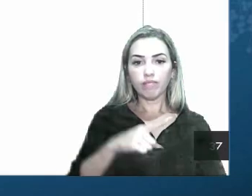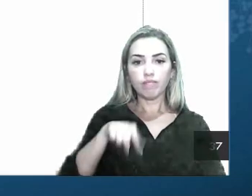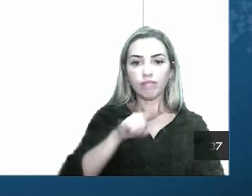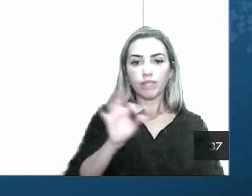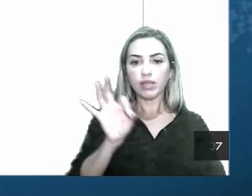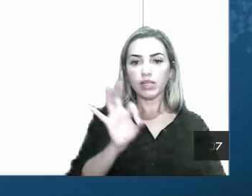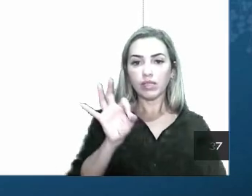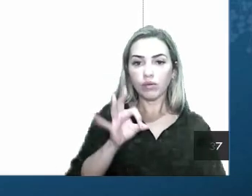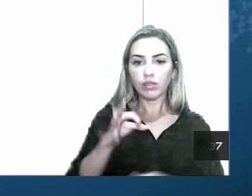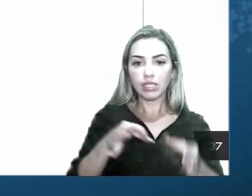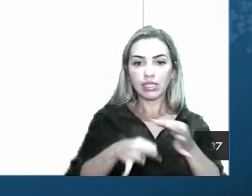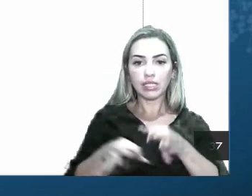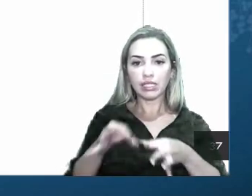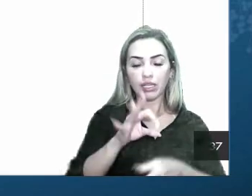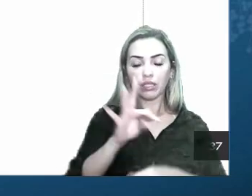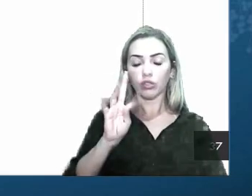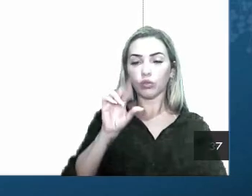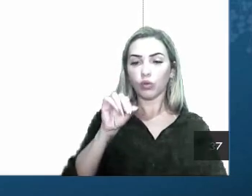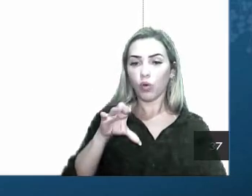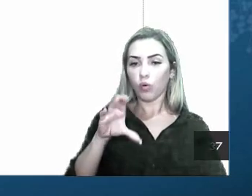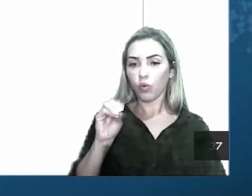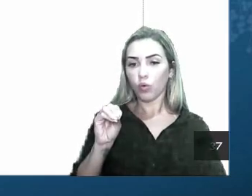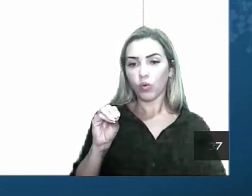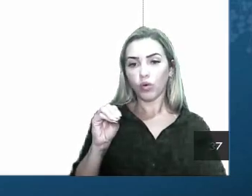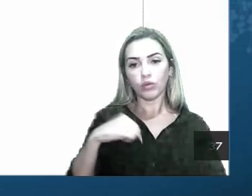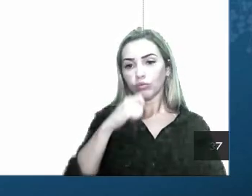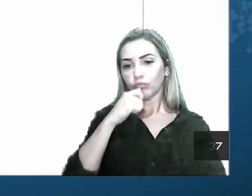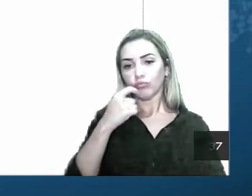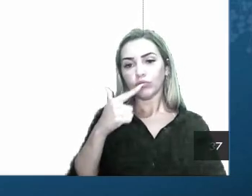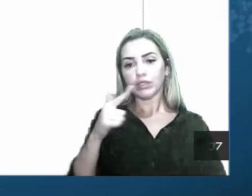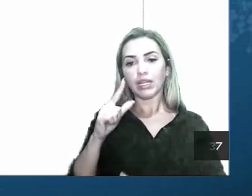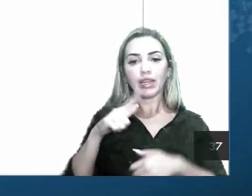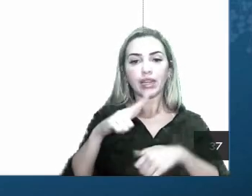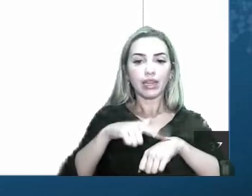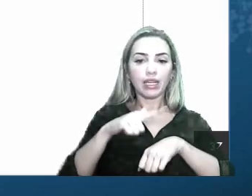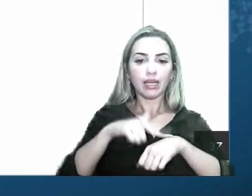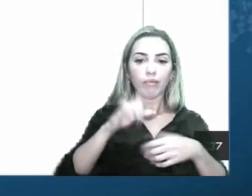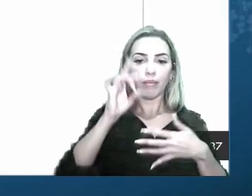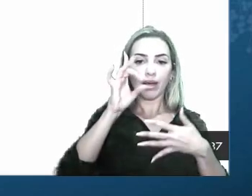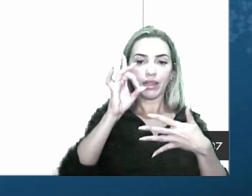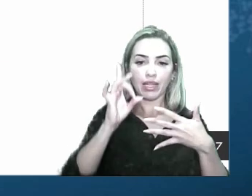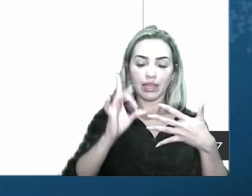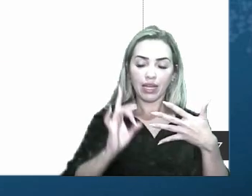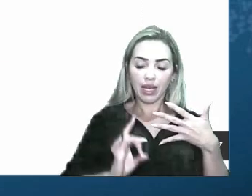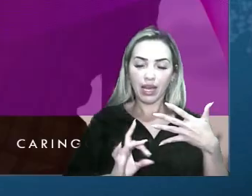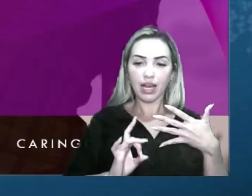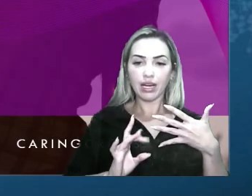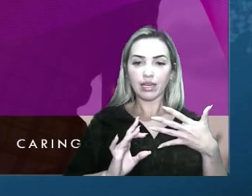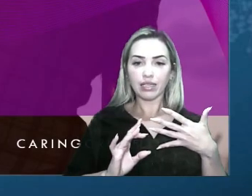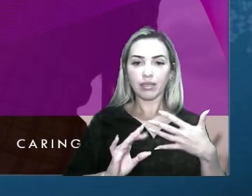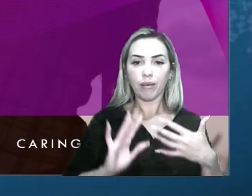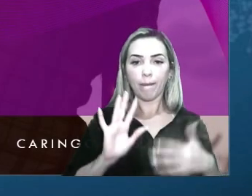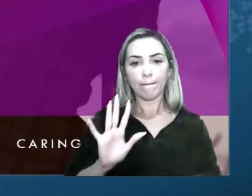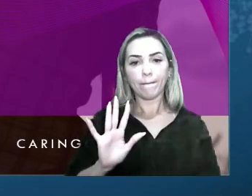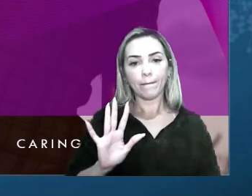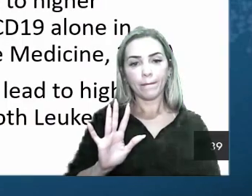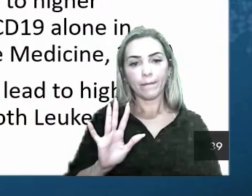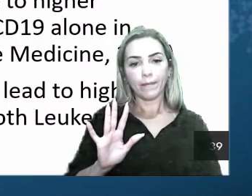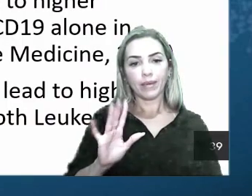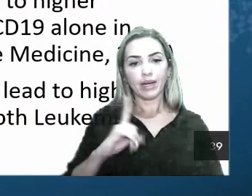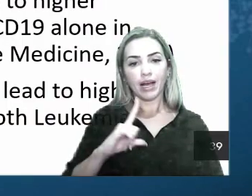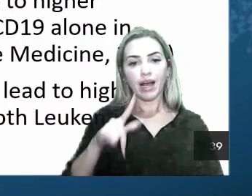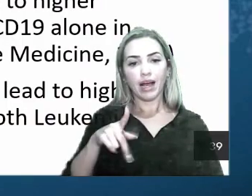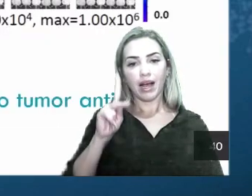percentual de células-tronco. Eu não terei tempo para detalhes, mas nós temos um CAR de